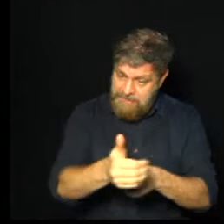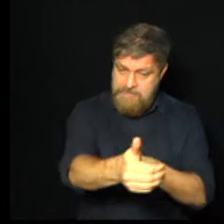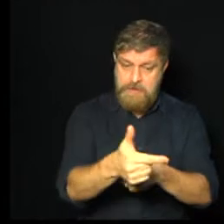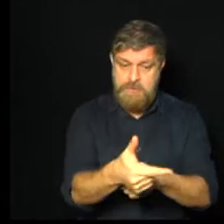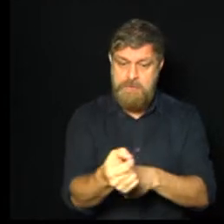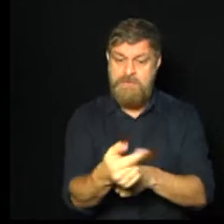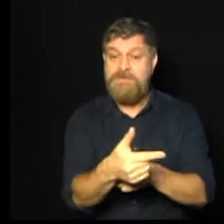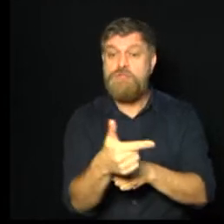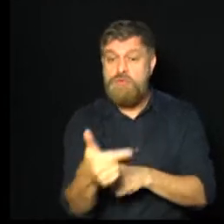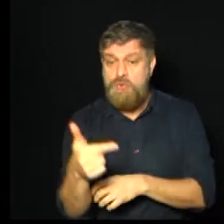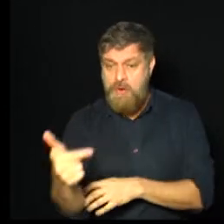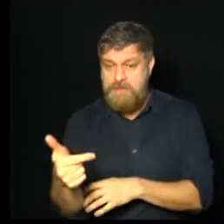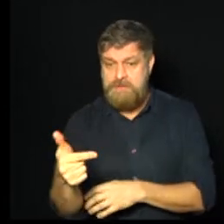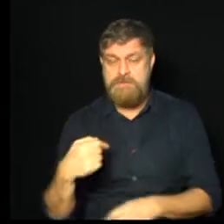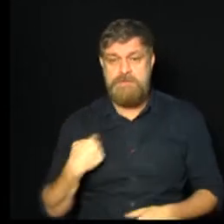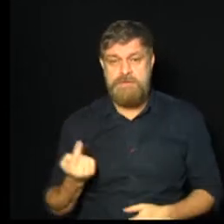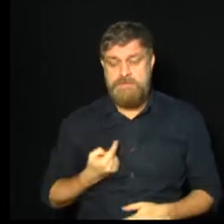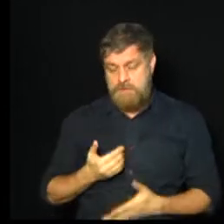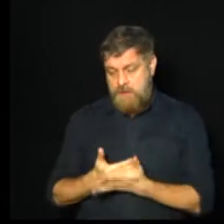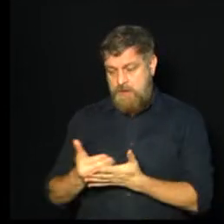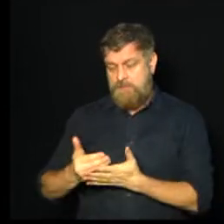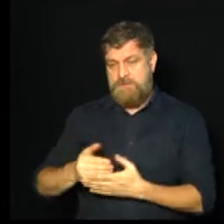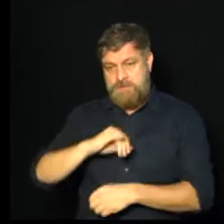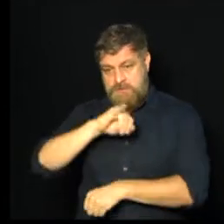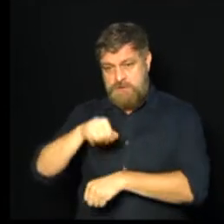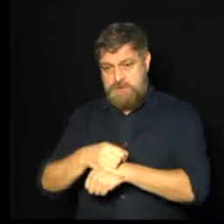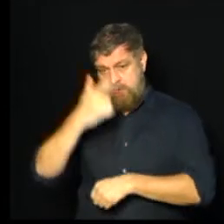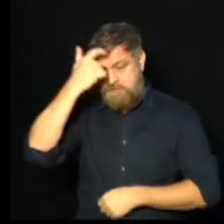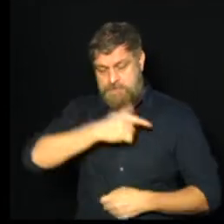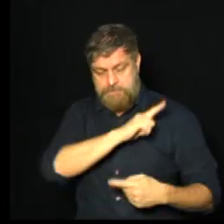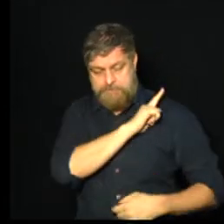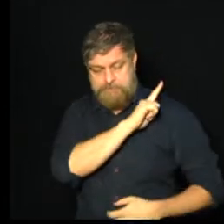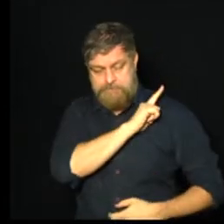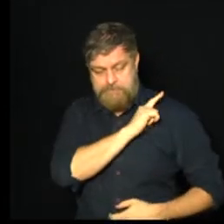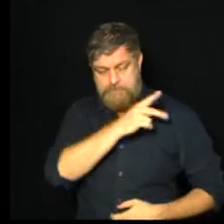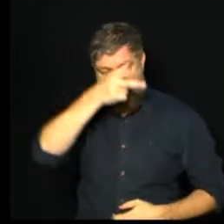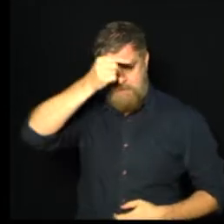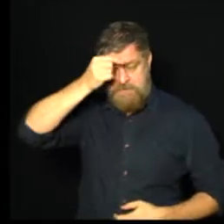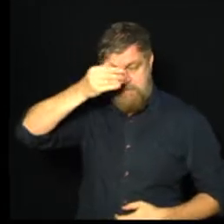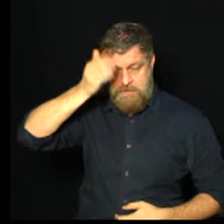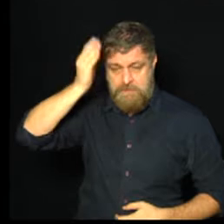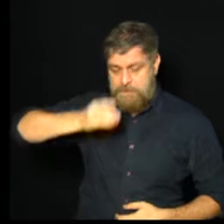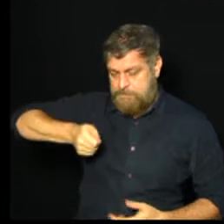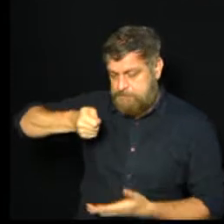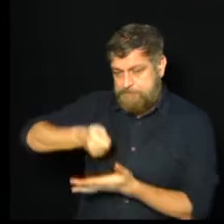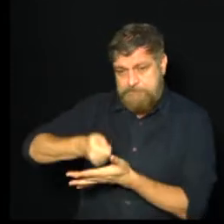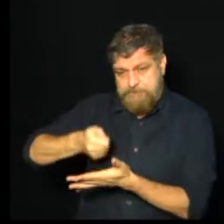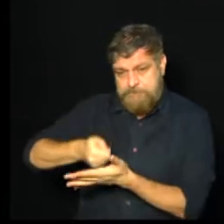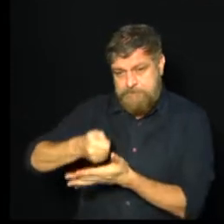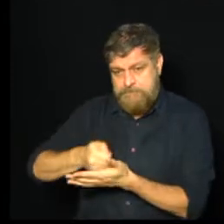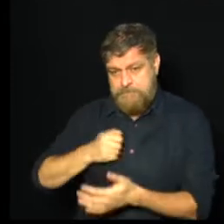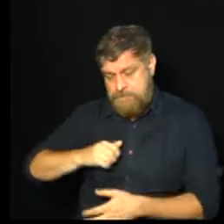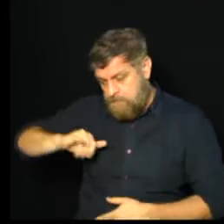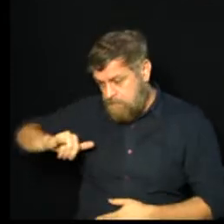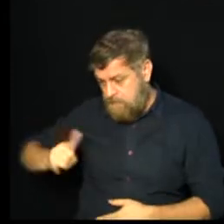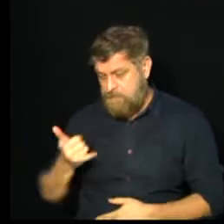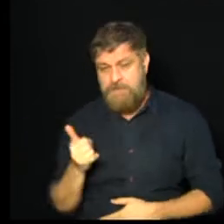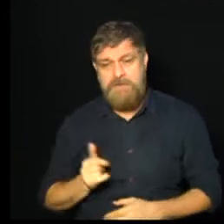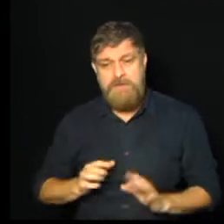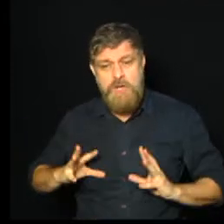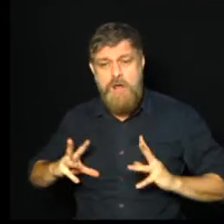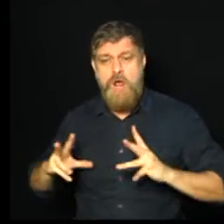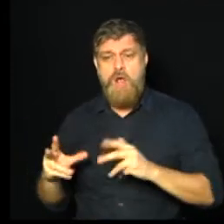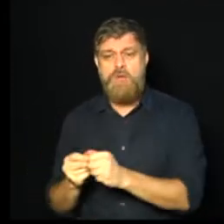nós começamos a gestão em janeiro, o prefeito municipal determinou que deveria ser aproveitado todo mundo